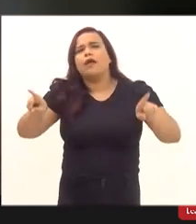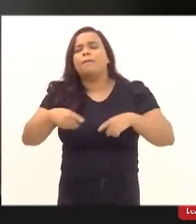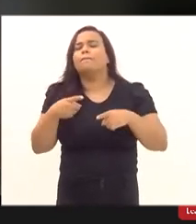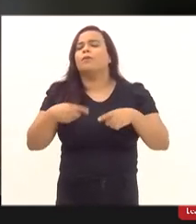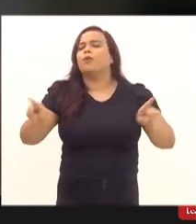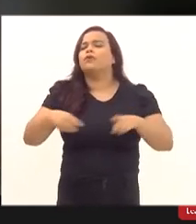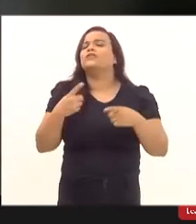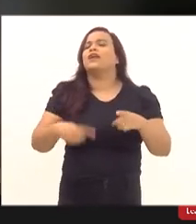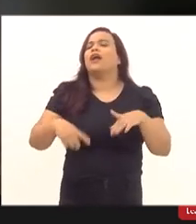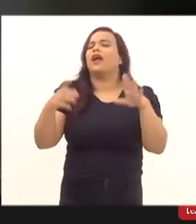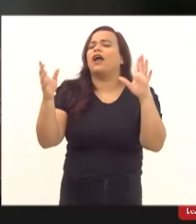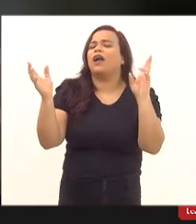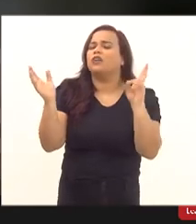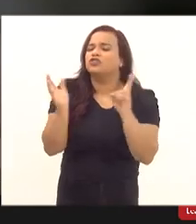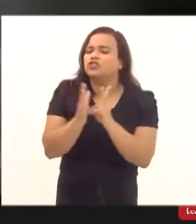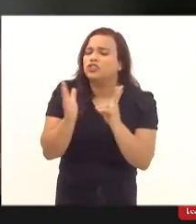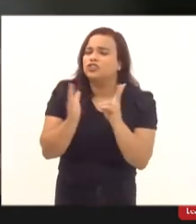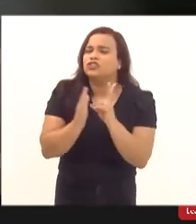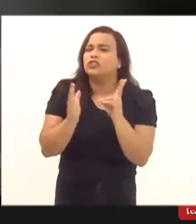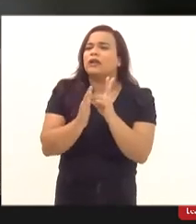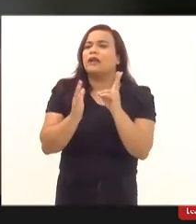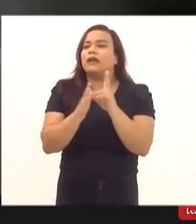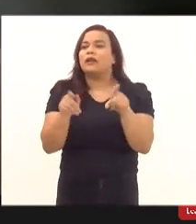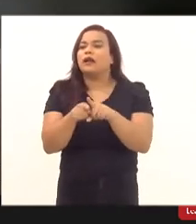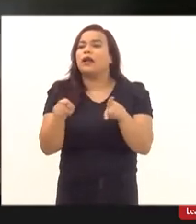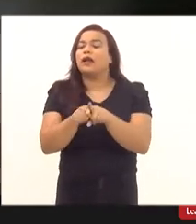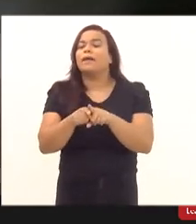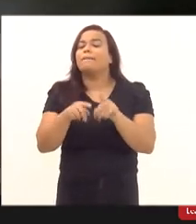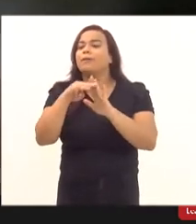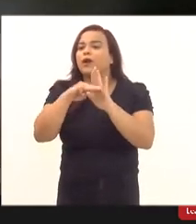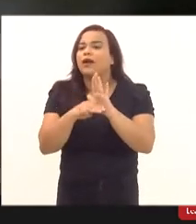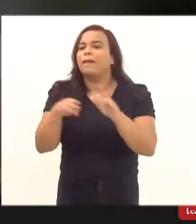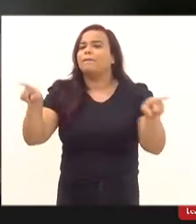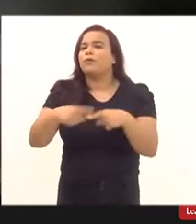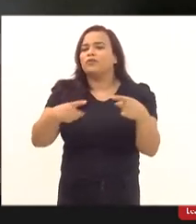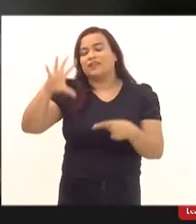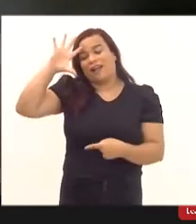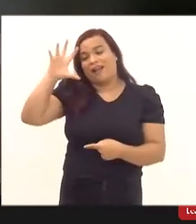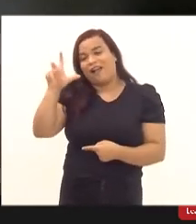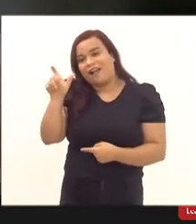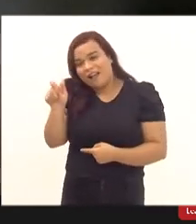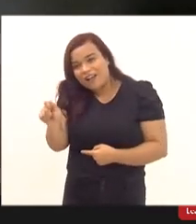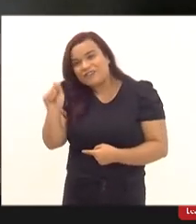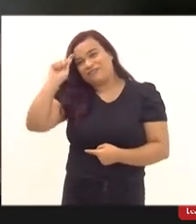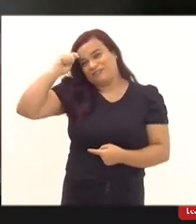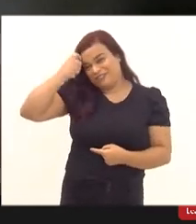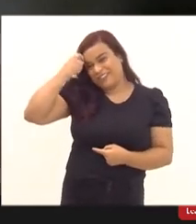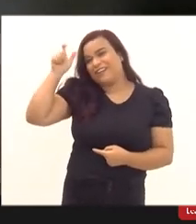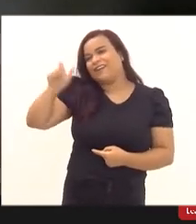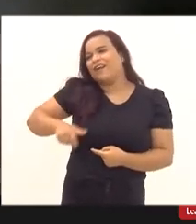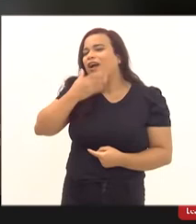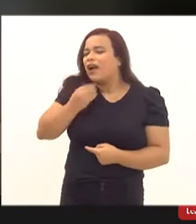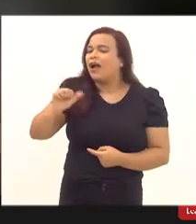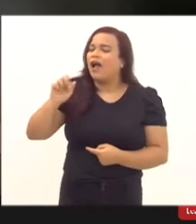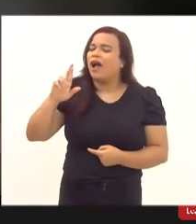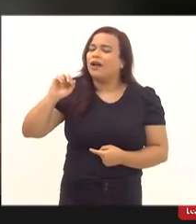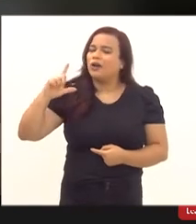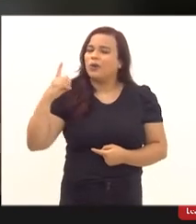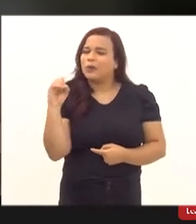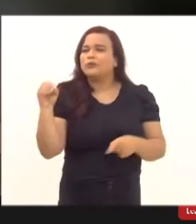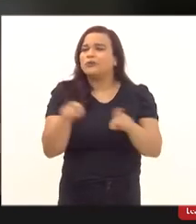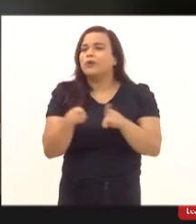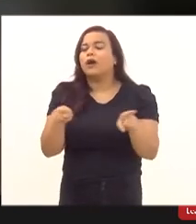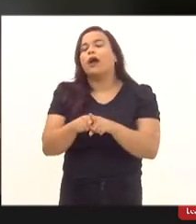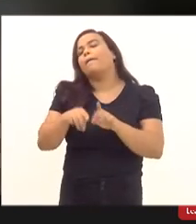Dona Elza Camel programas de música africana com Haroldo Costa programas de